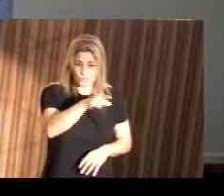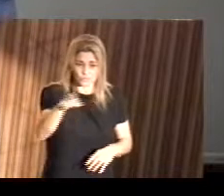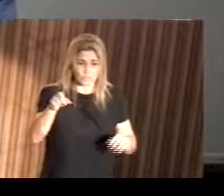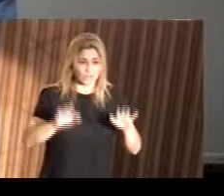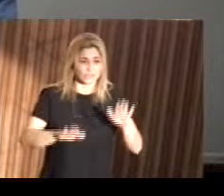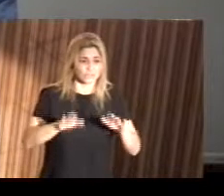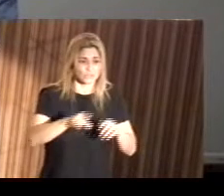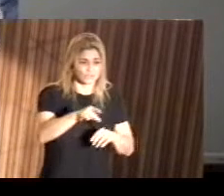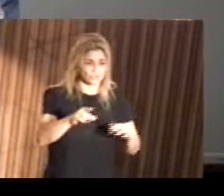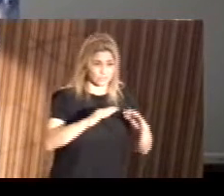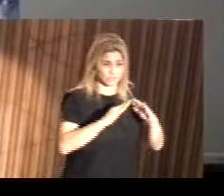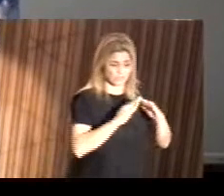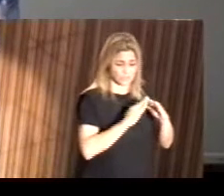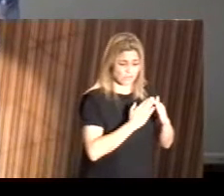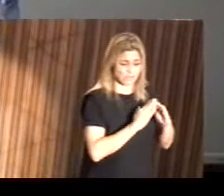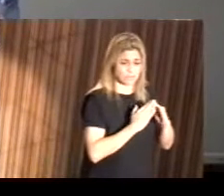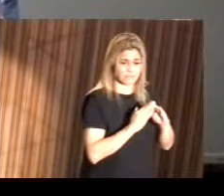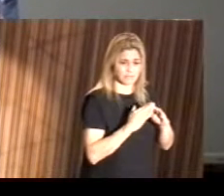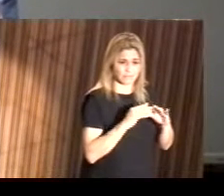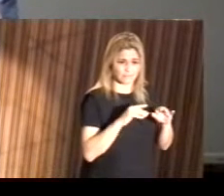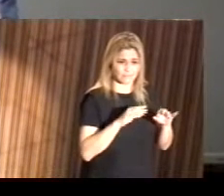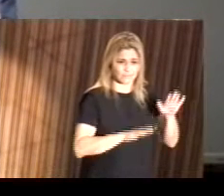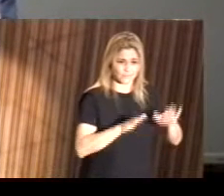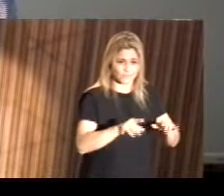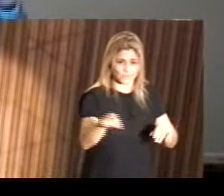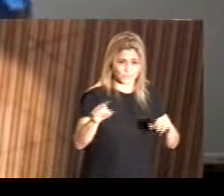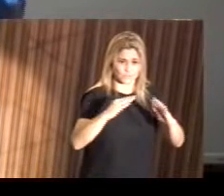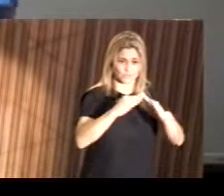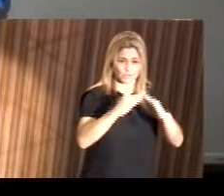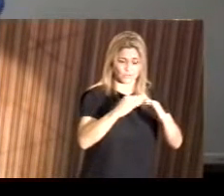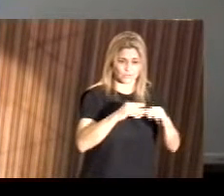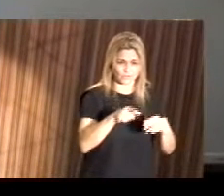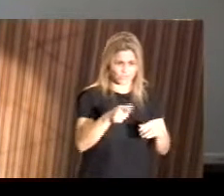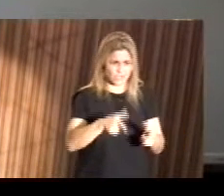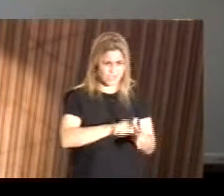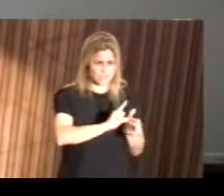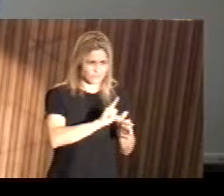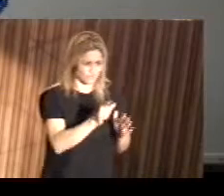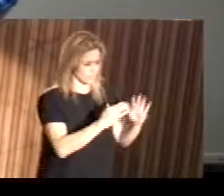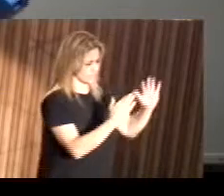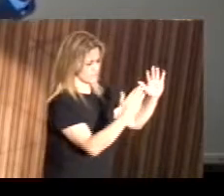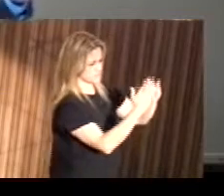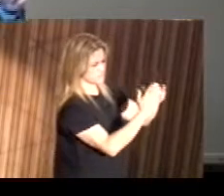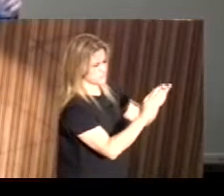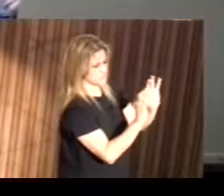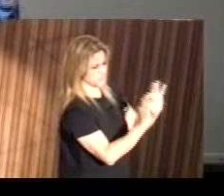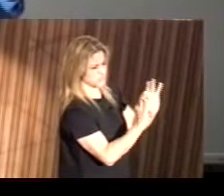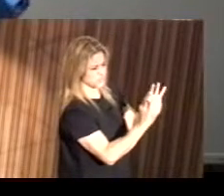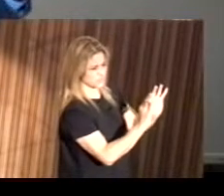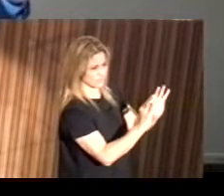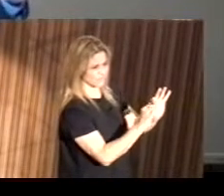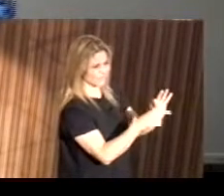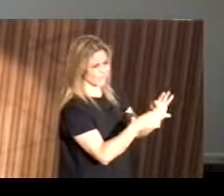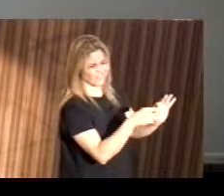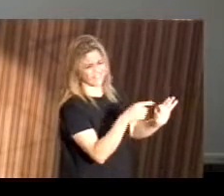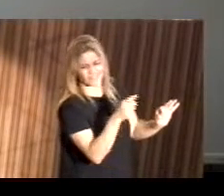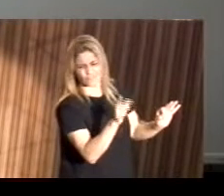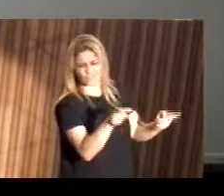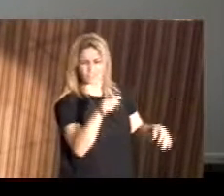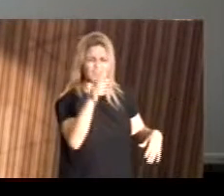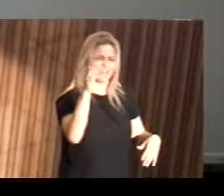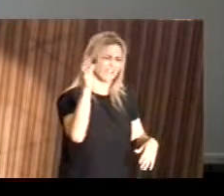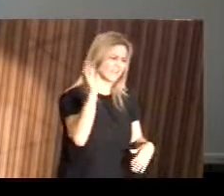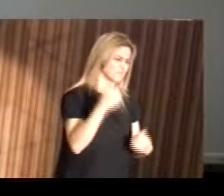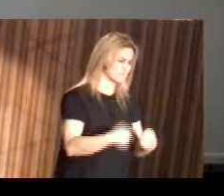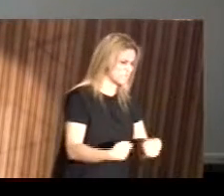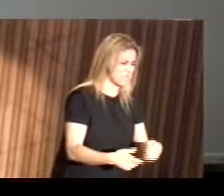numa favela de Curitiba. Você está entendendo o que eu estou falando? Antes disso, Ele vai te dar uma segunda chance, uma terceira. Mas se você